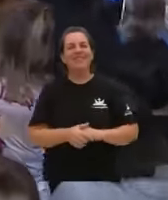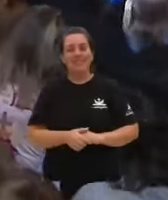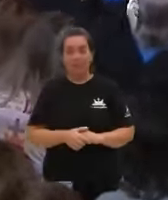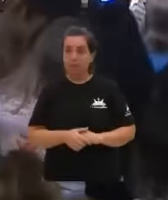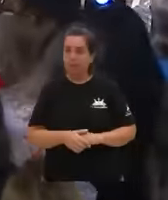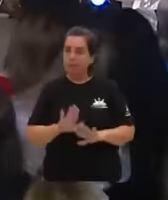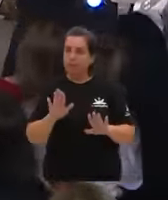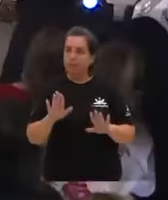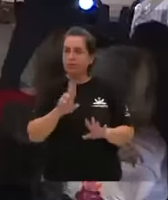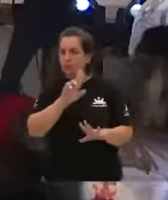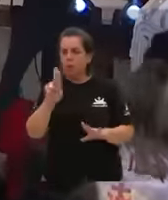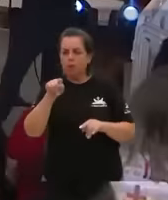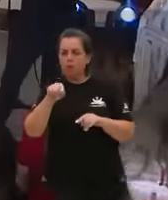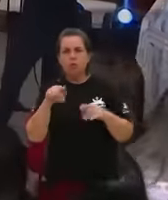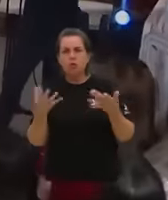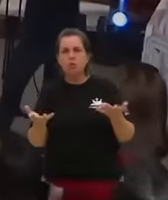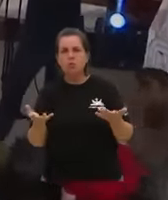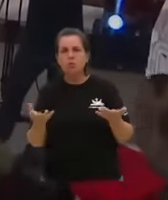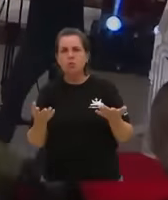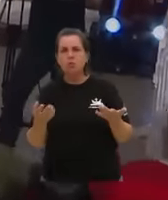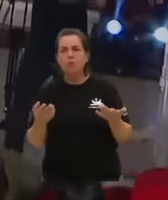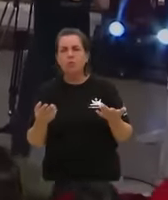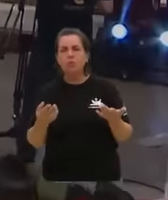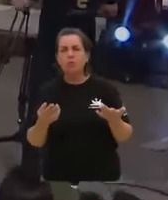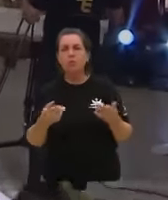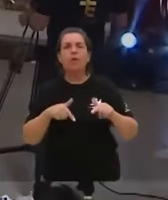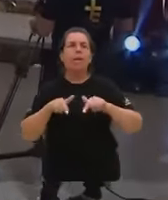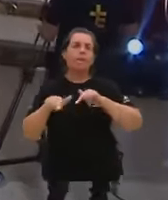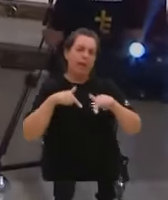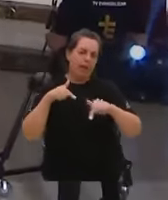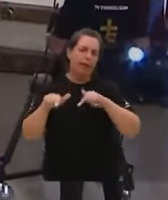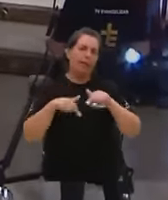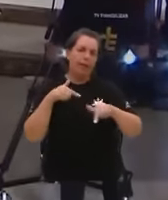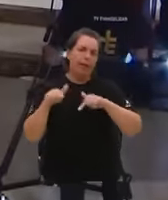Como se chama isso? Uma batalha.